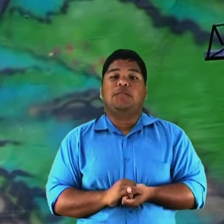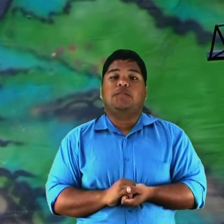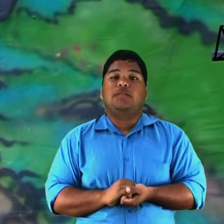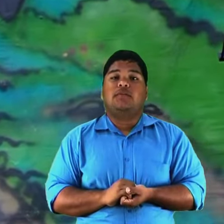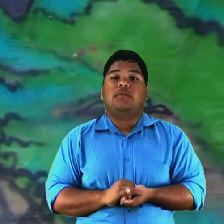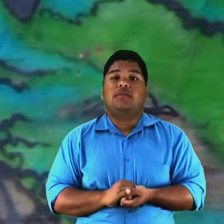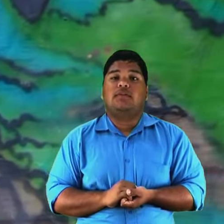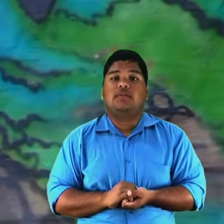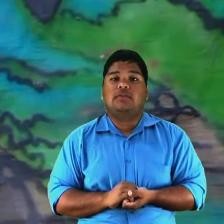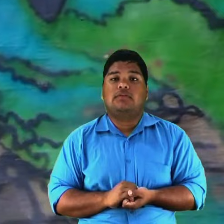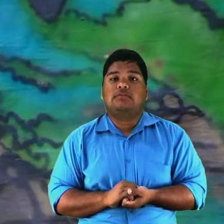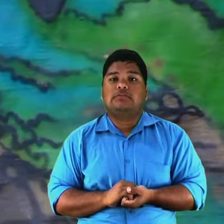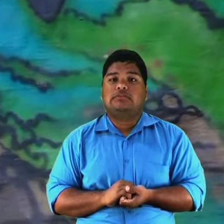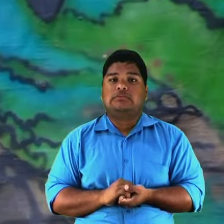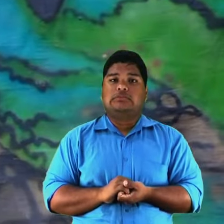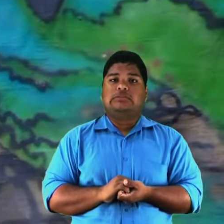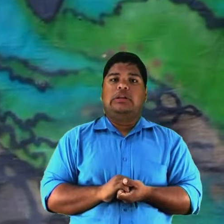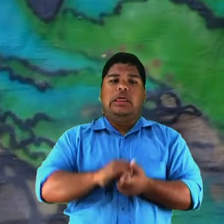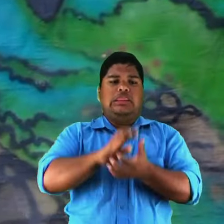a traça e a ferrugem não corroem.